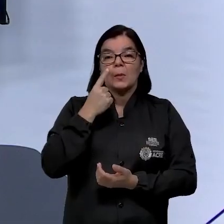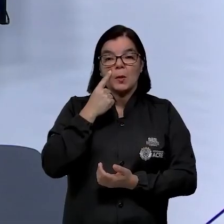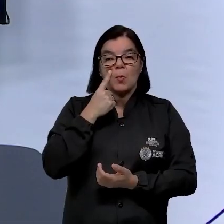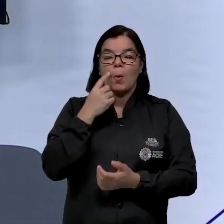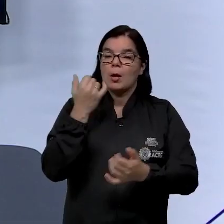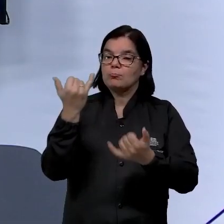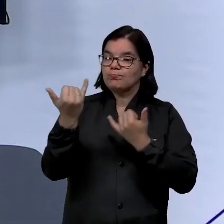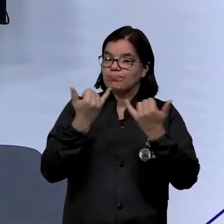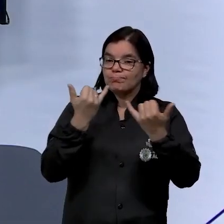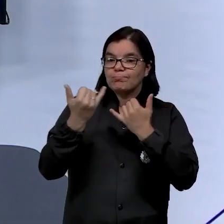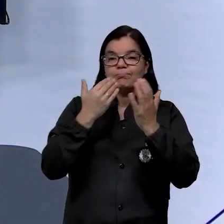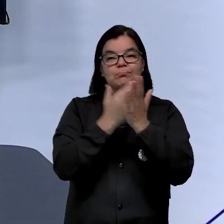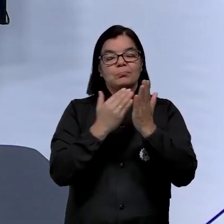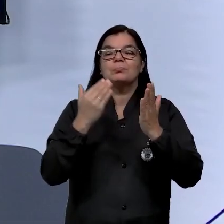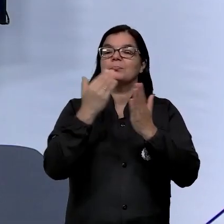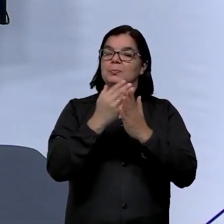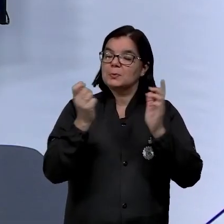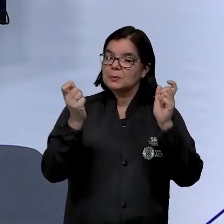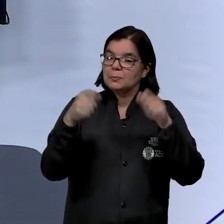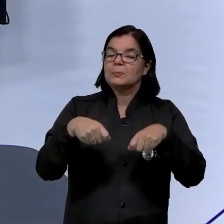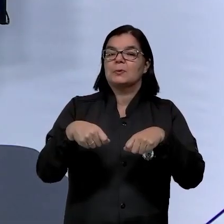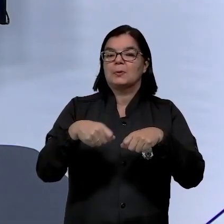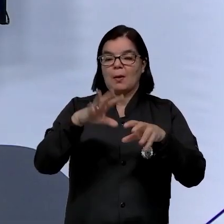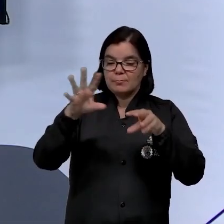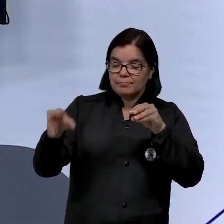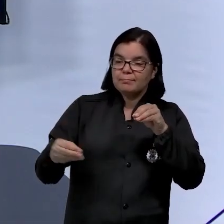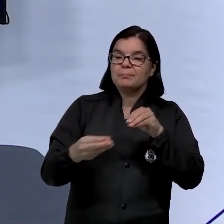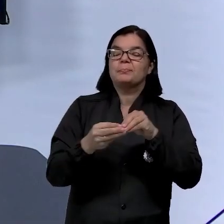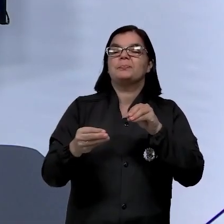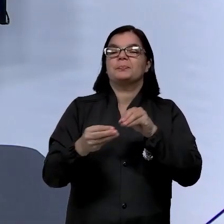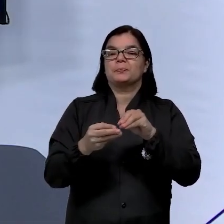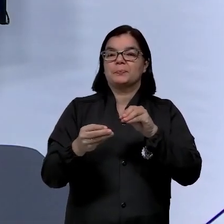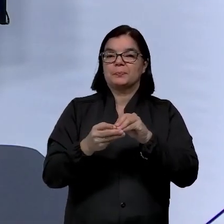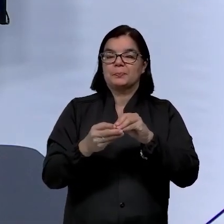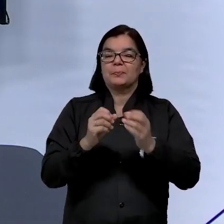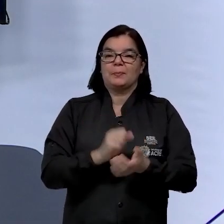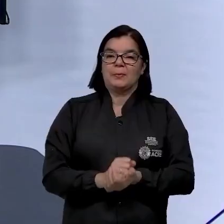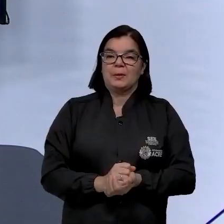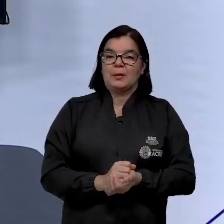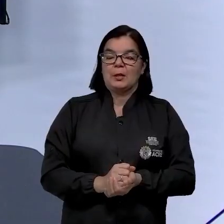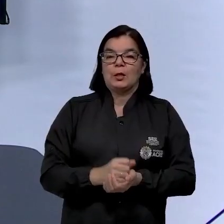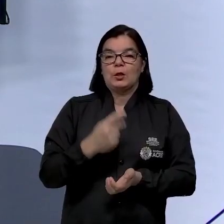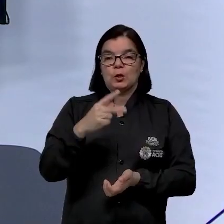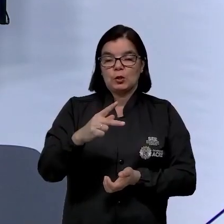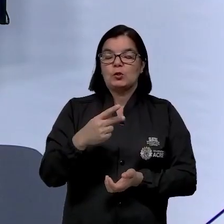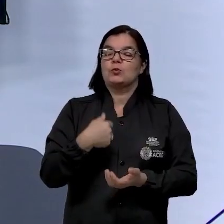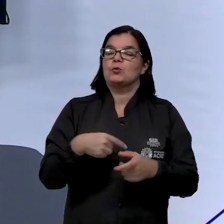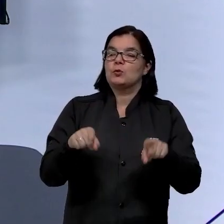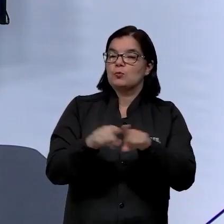maiores informações para poder acrescentar aí na sua